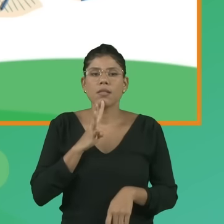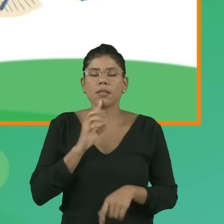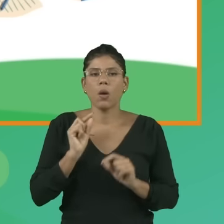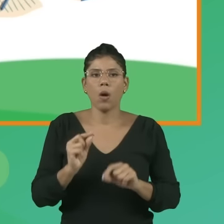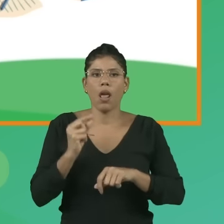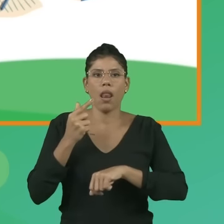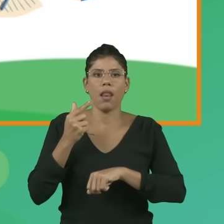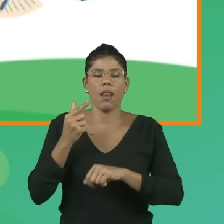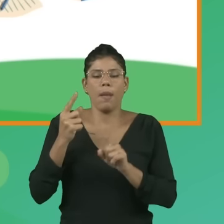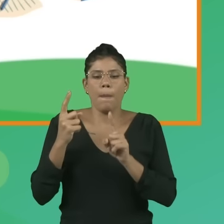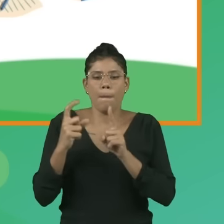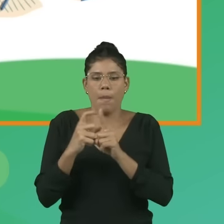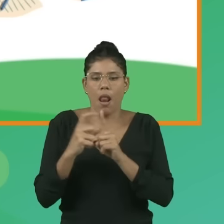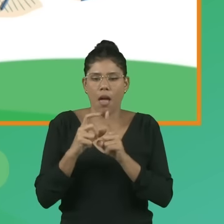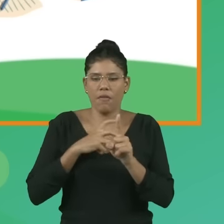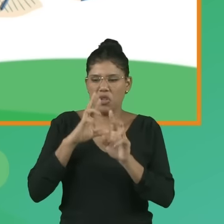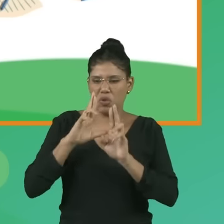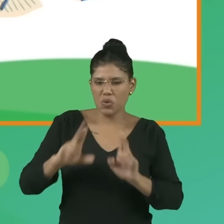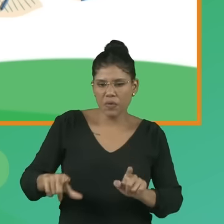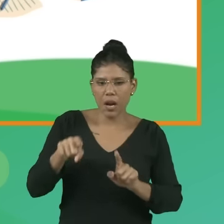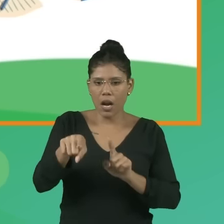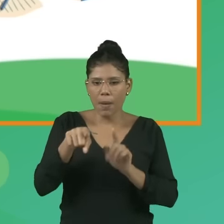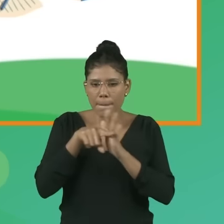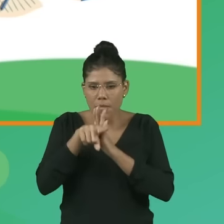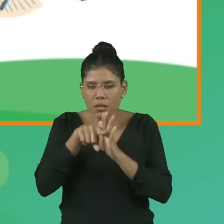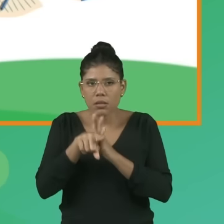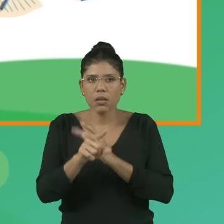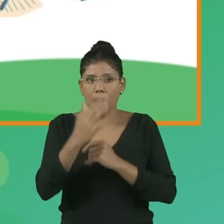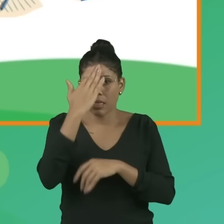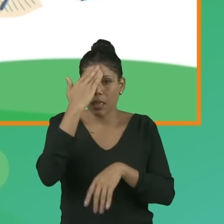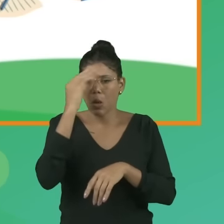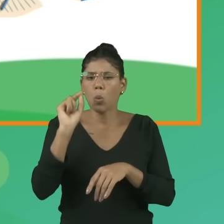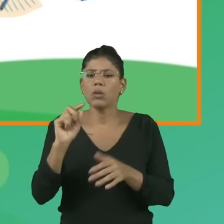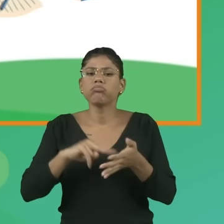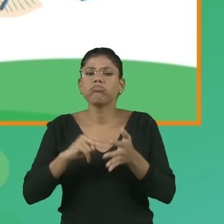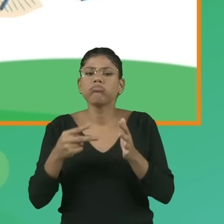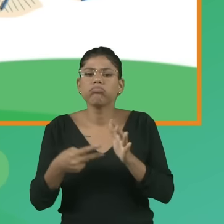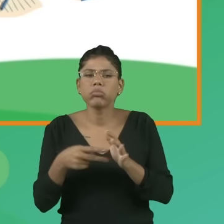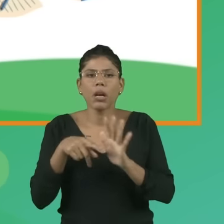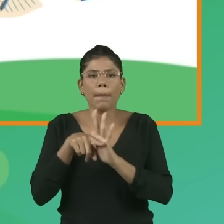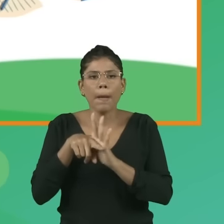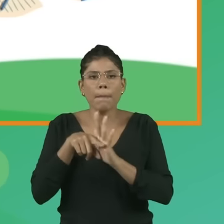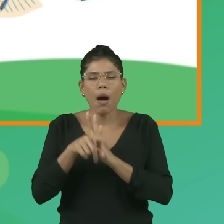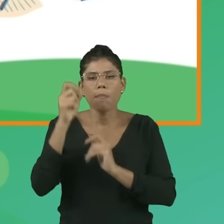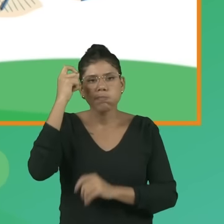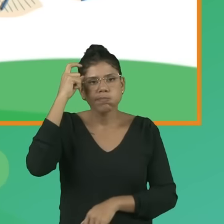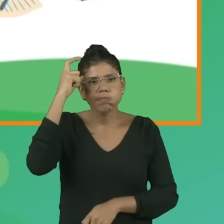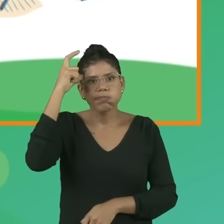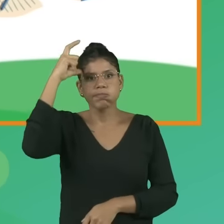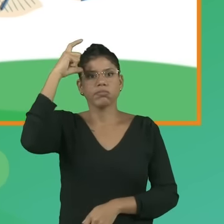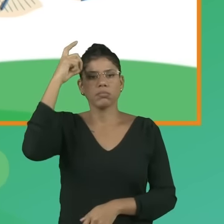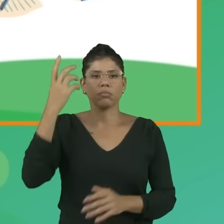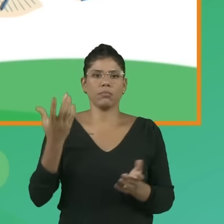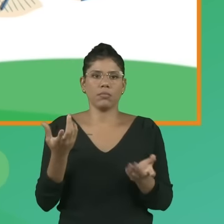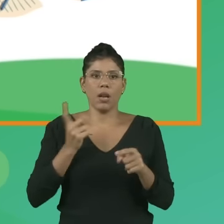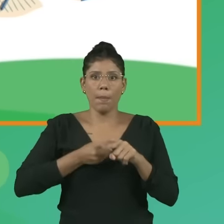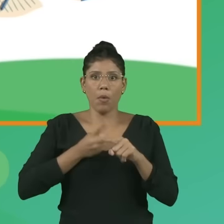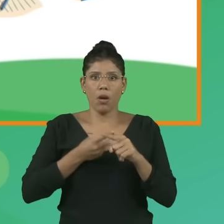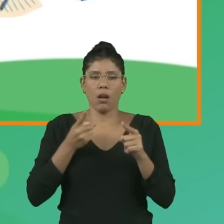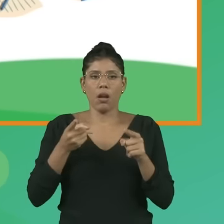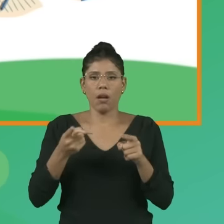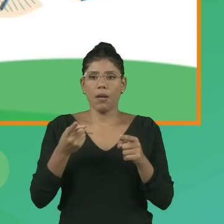Se você vê uma palavra diferente que você nunca viu entender o contexto dela, o que ela quer dizer, porque aí ela internaliza dentro